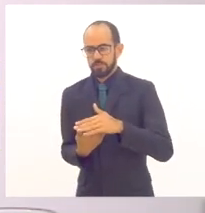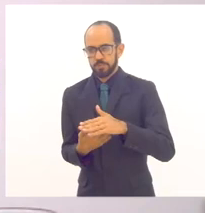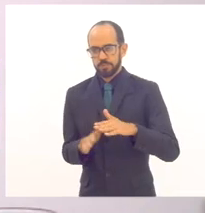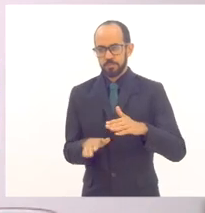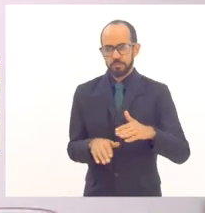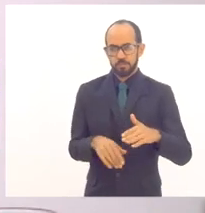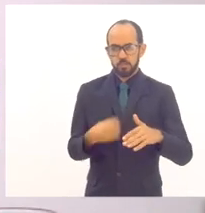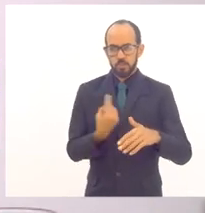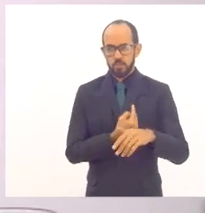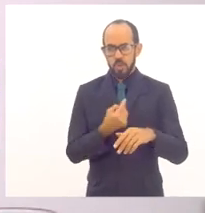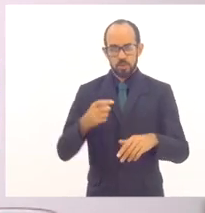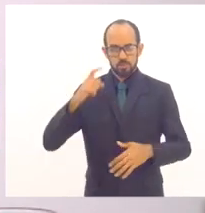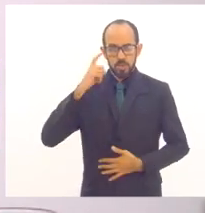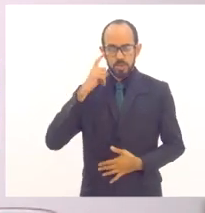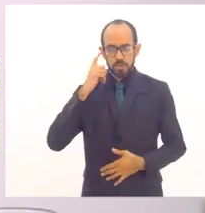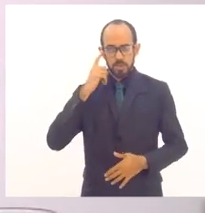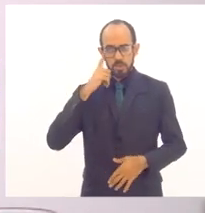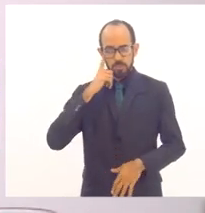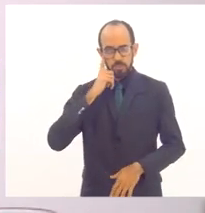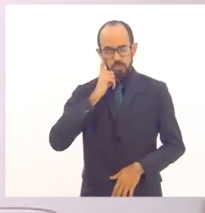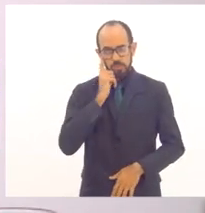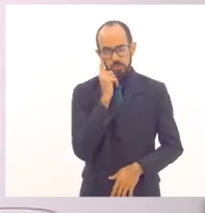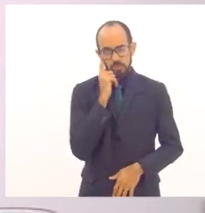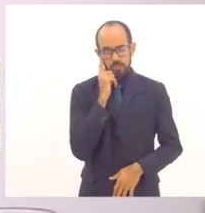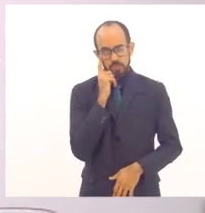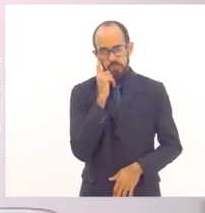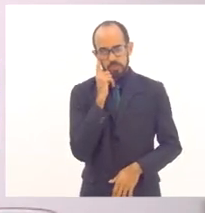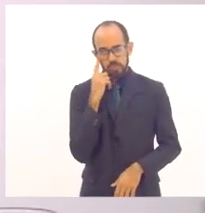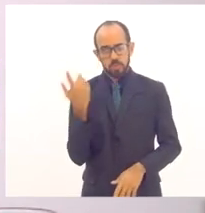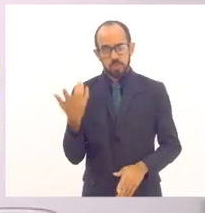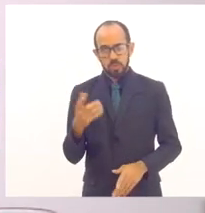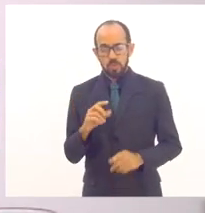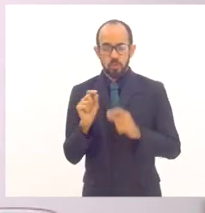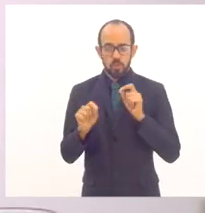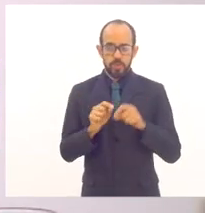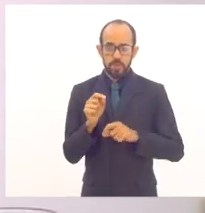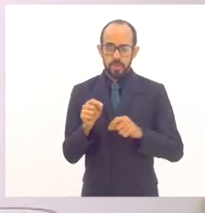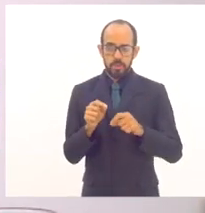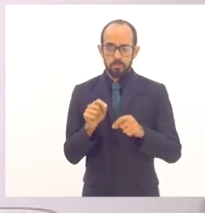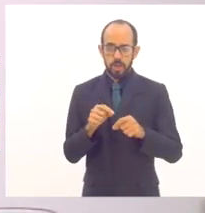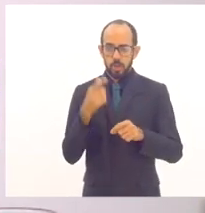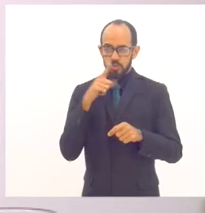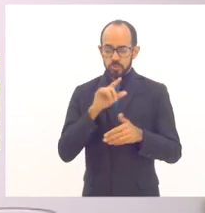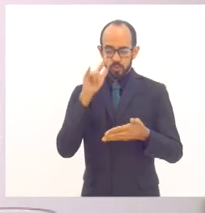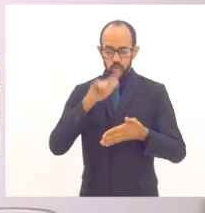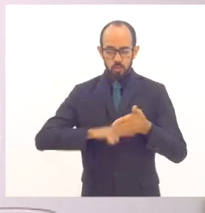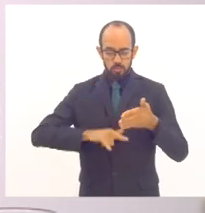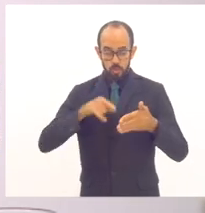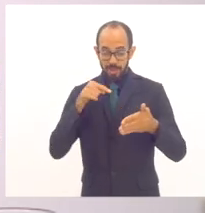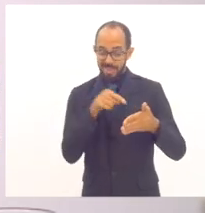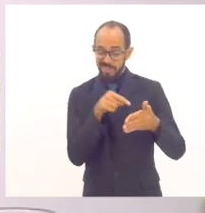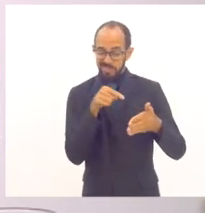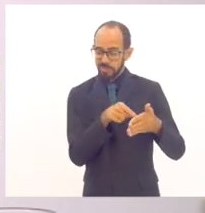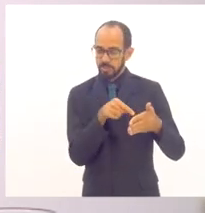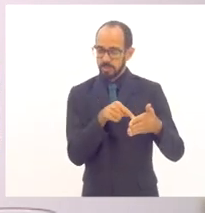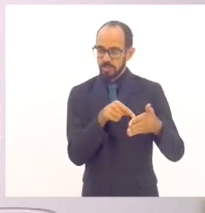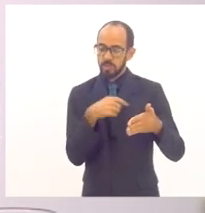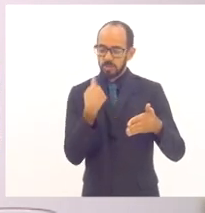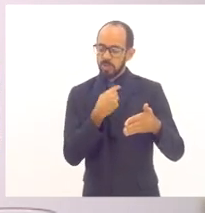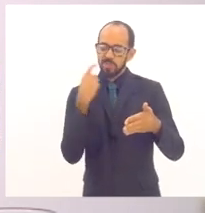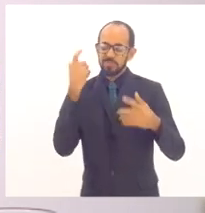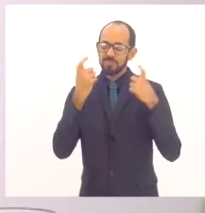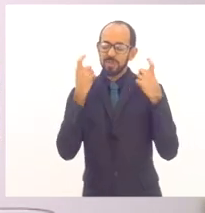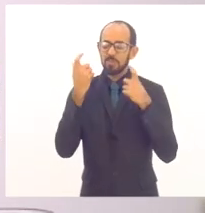quando a gente pensa e senta para chegar a esse documento, a gente tem essa